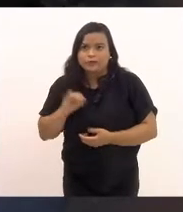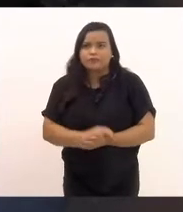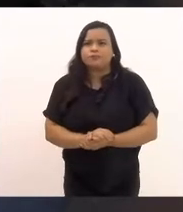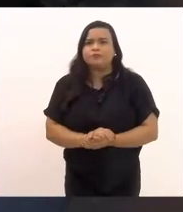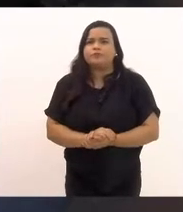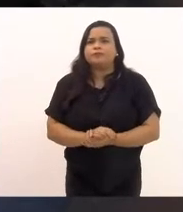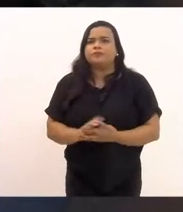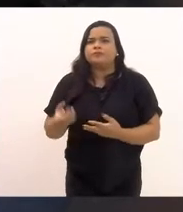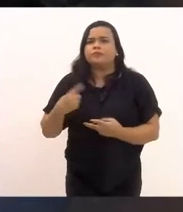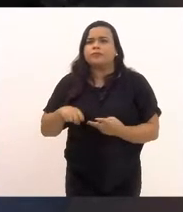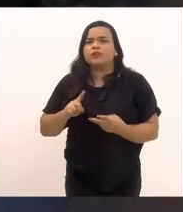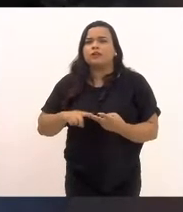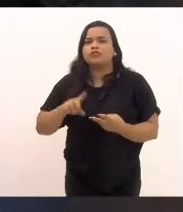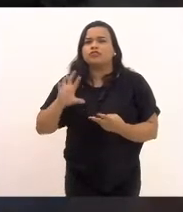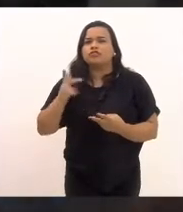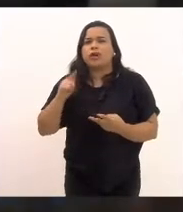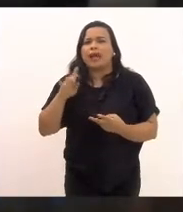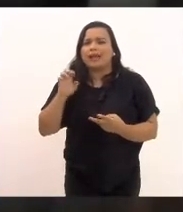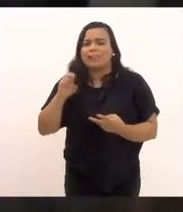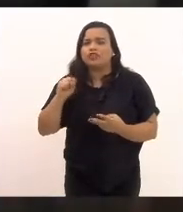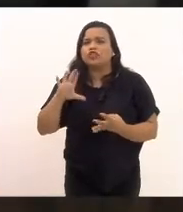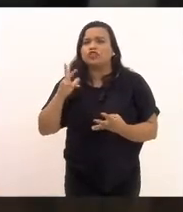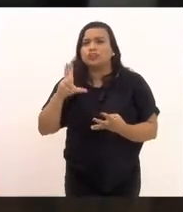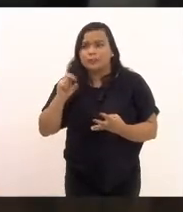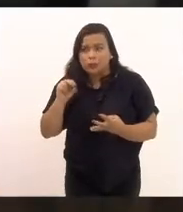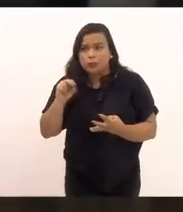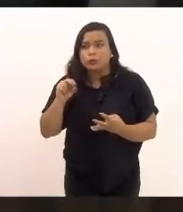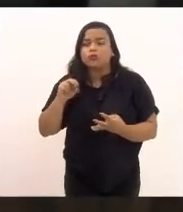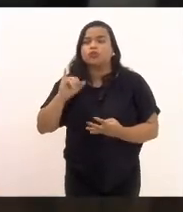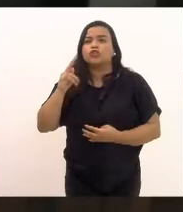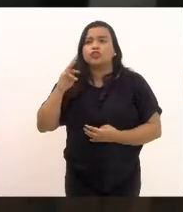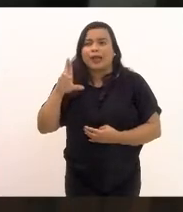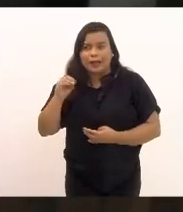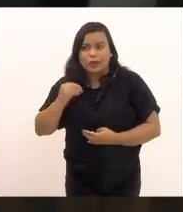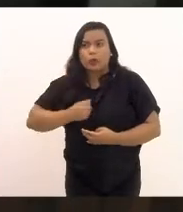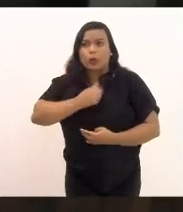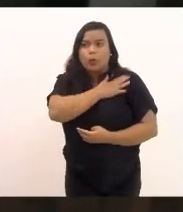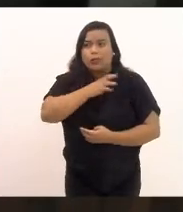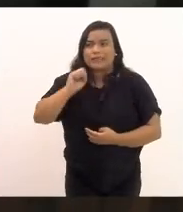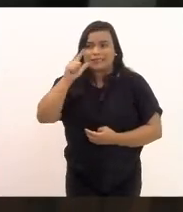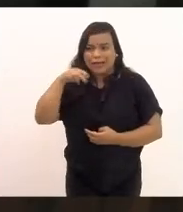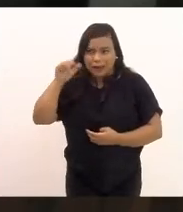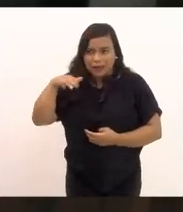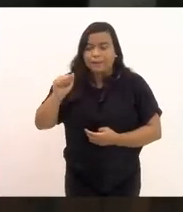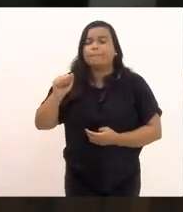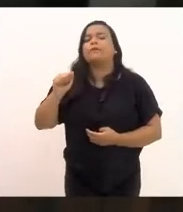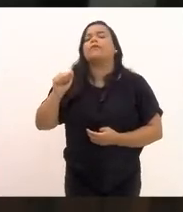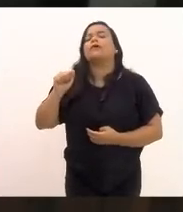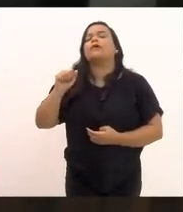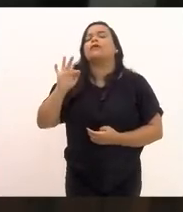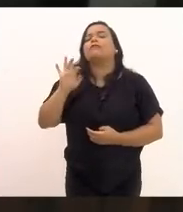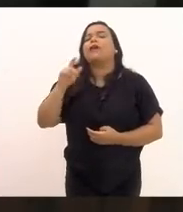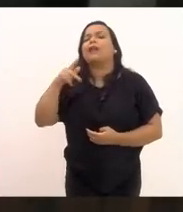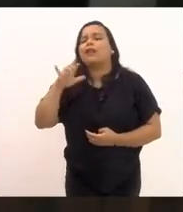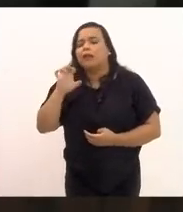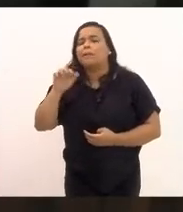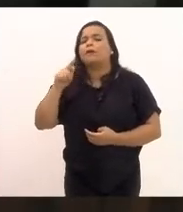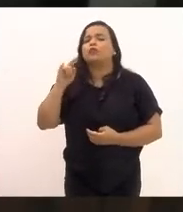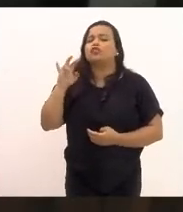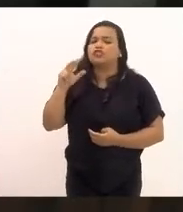Charles Batista, Chico Machado, Coronel Jairo, Coronel Salema, Felipe Soares, Gustavo